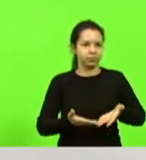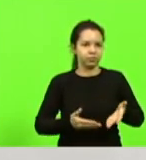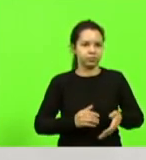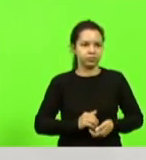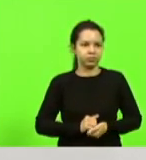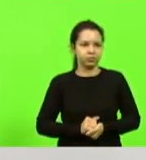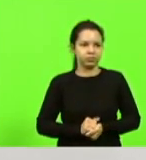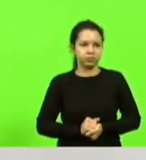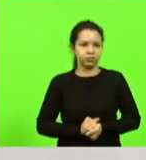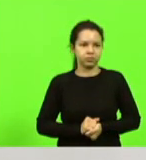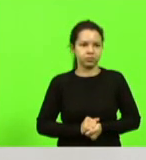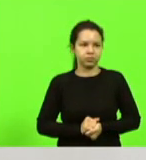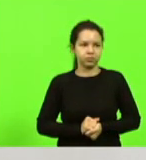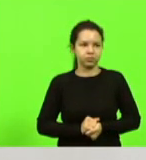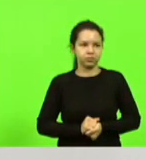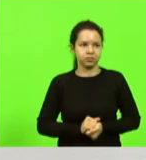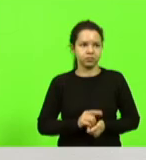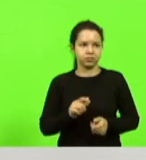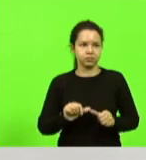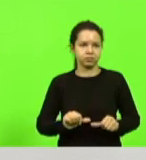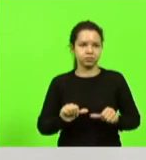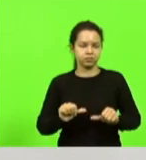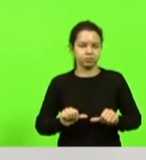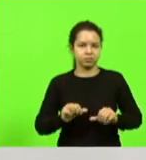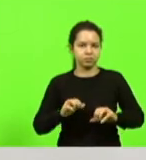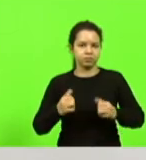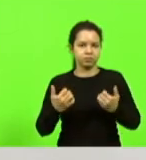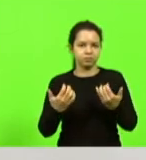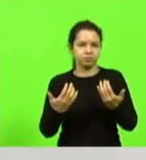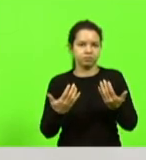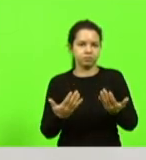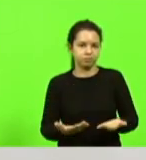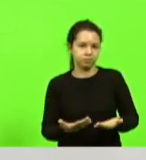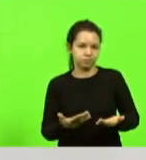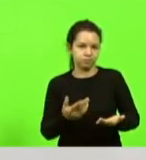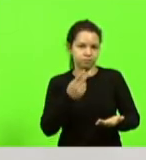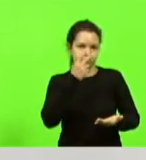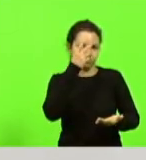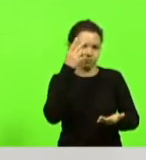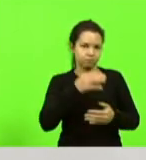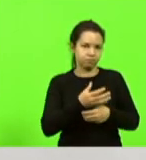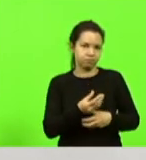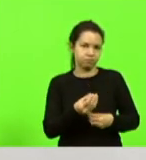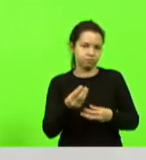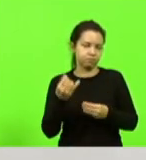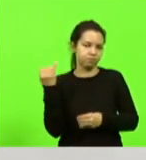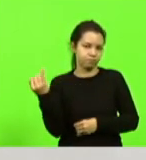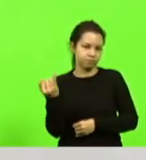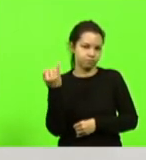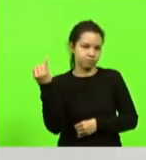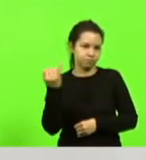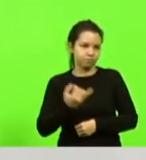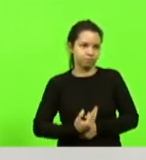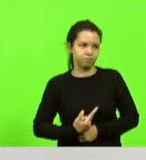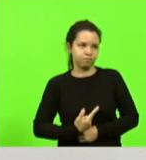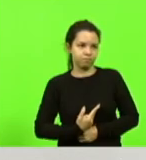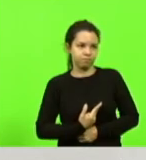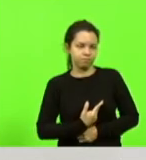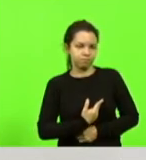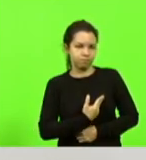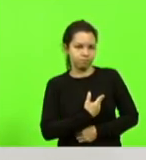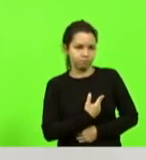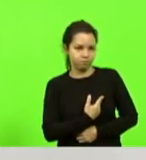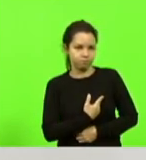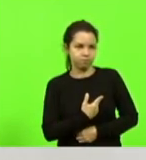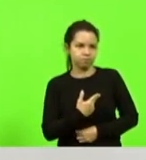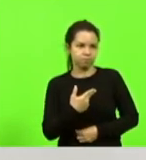mundo, esse é um mundo, mas tem um mundo lá fora lá que estão esperando coisas importantíssimas. E essas cirurgias que foram represadas ao longo